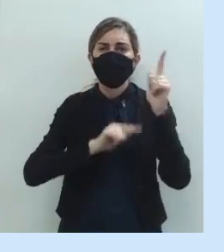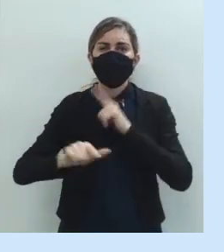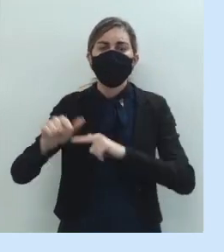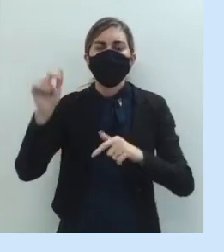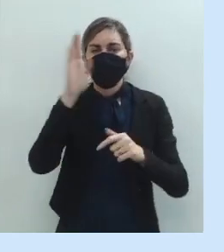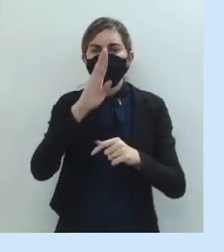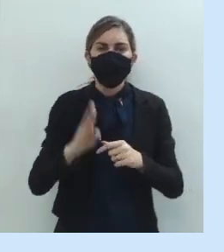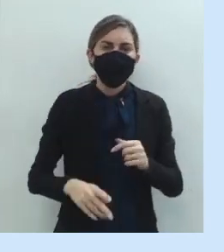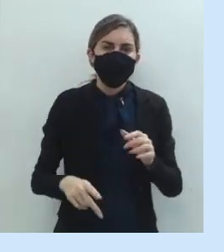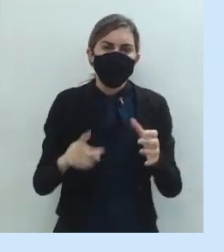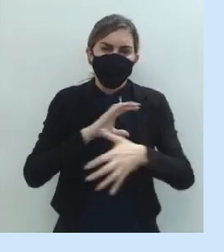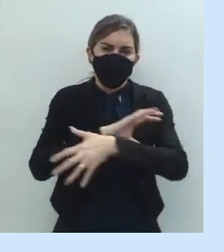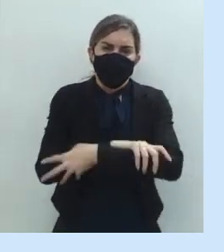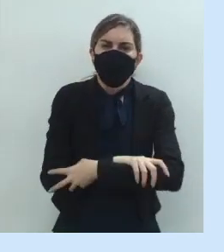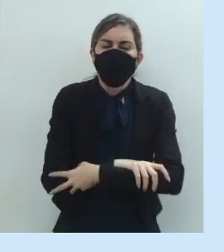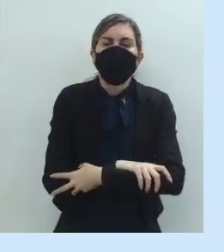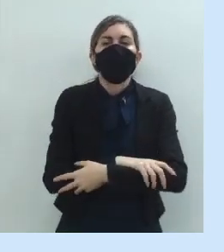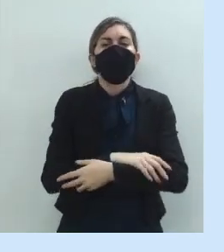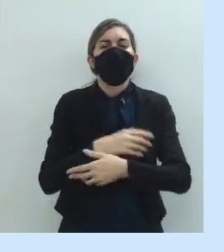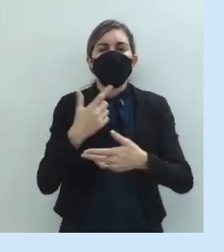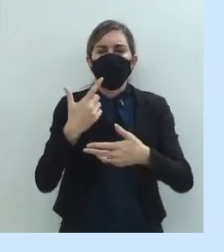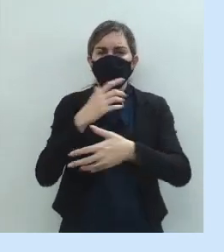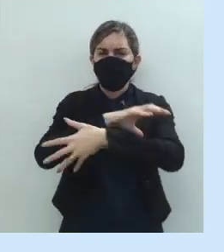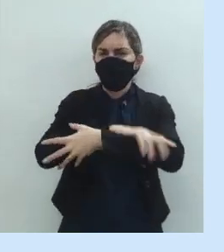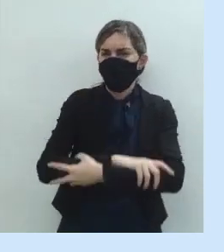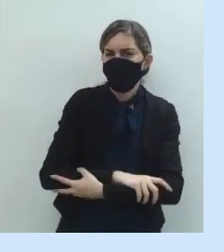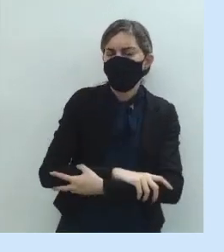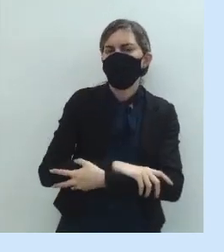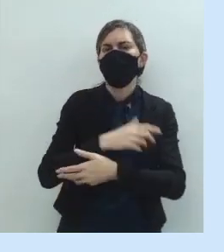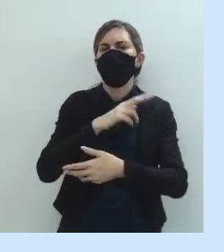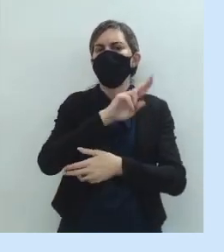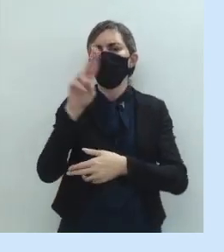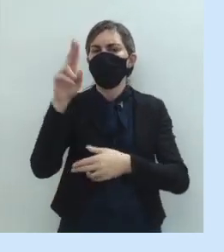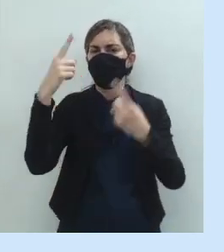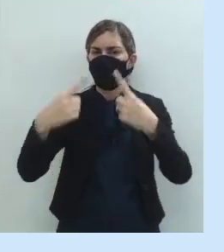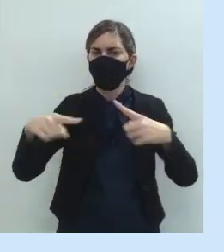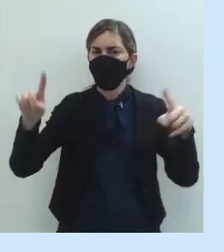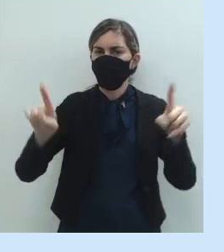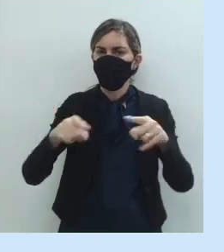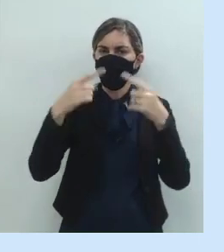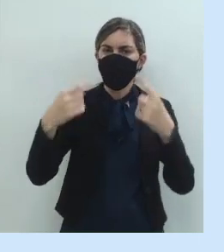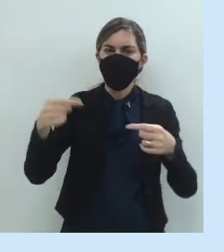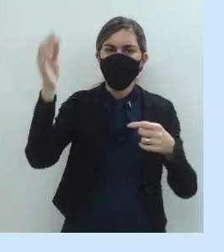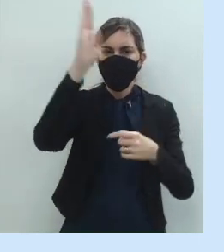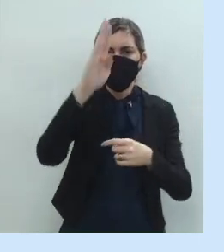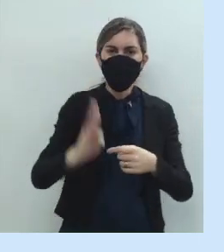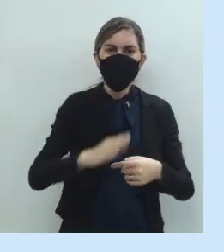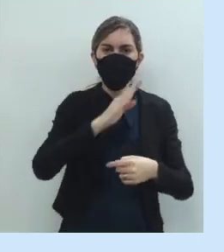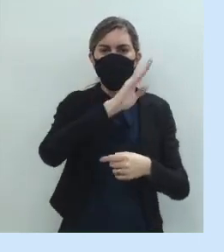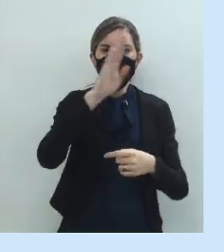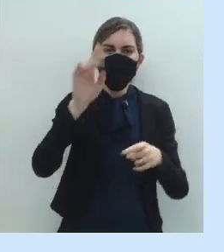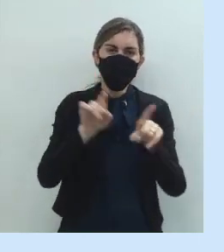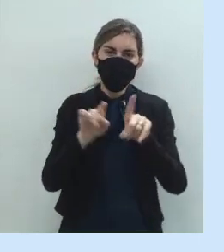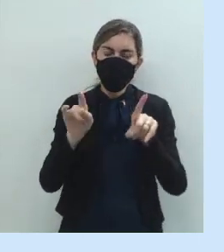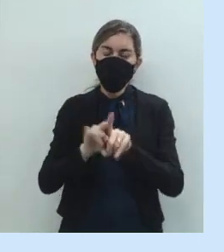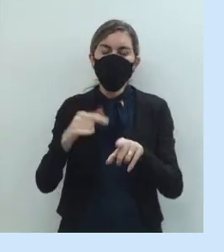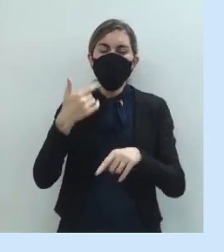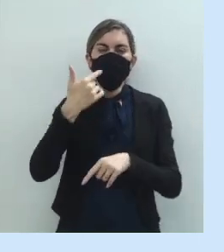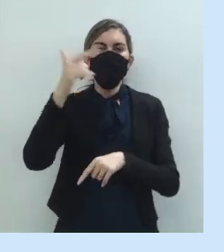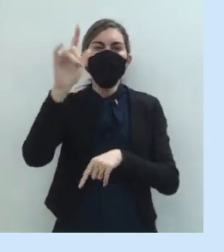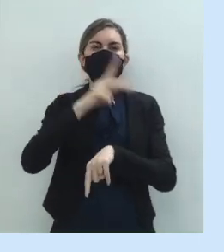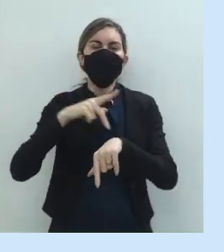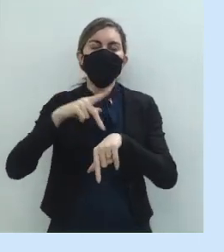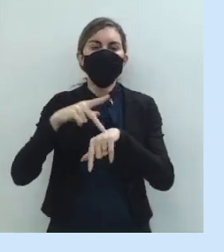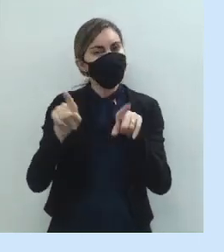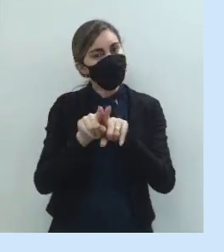nacional e fazendo parceria com grandes gênios e grandes nomes da música nacional e da música internacional também.